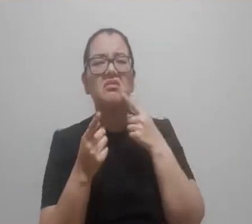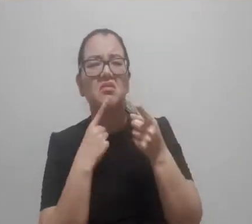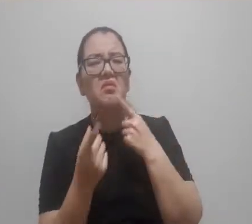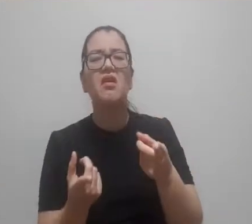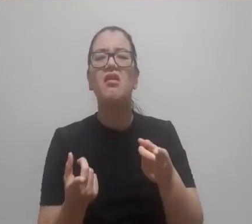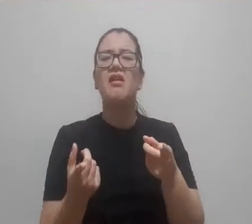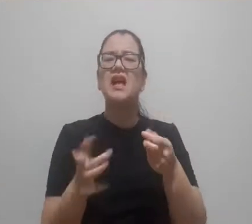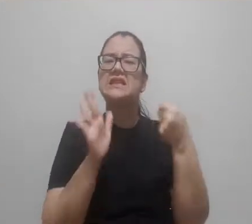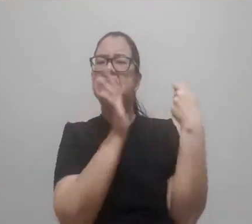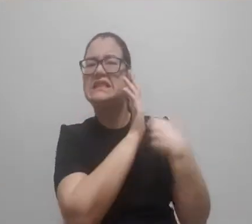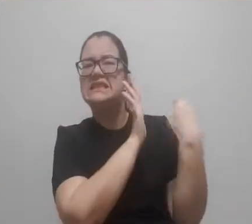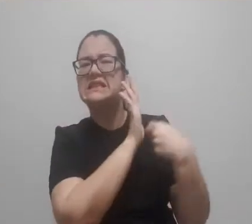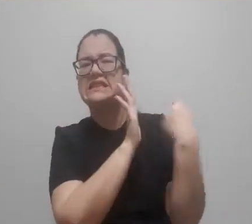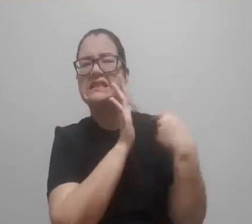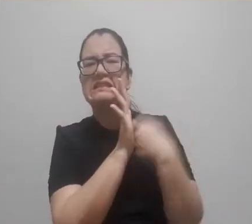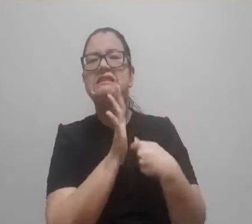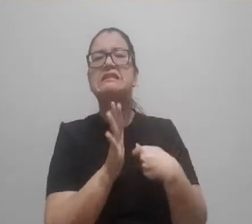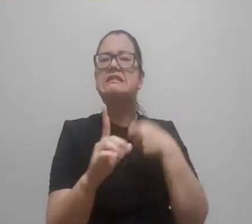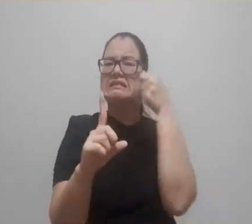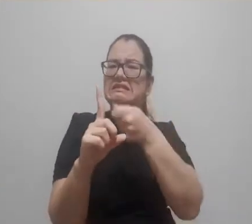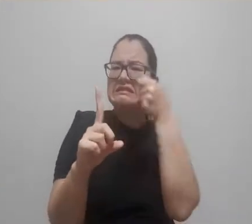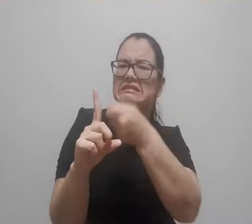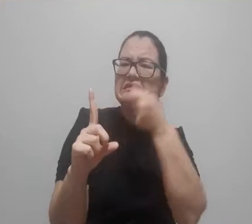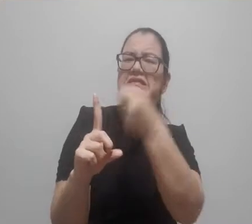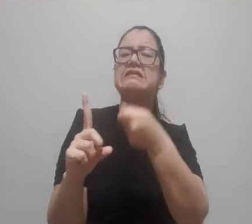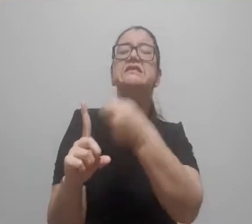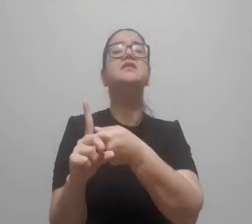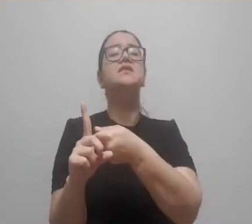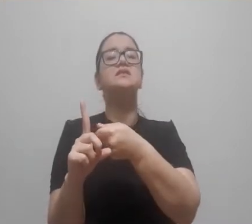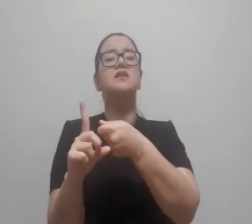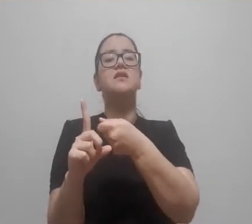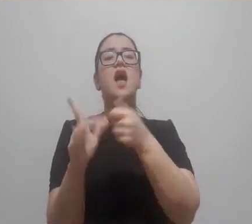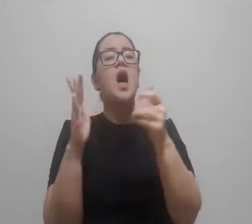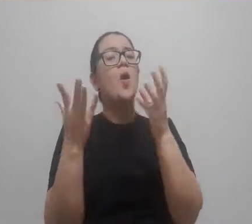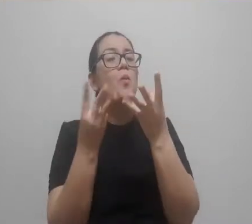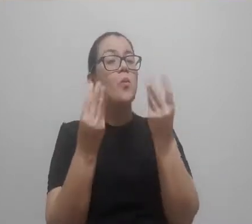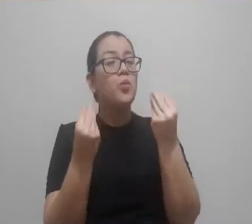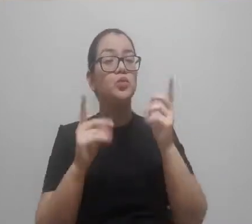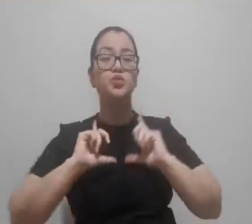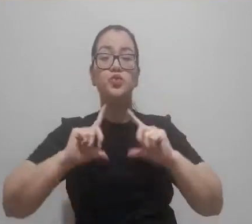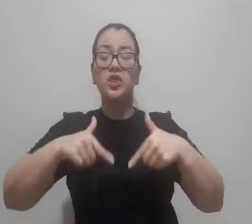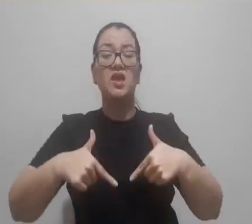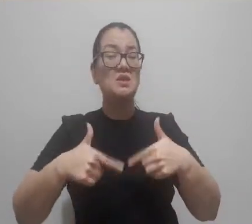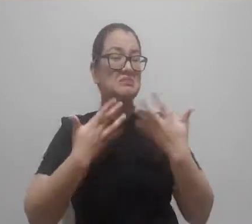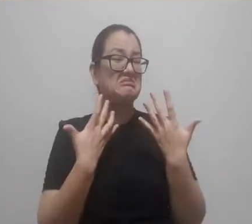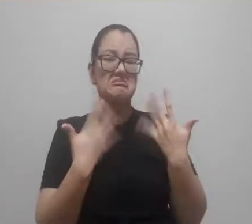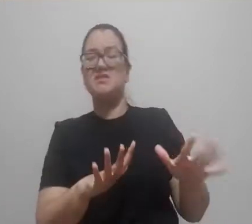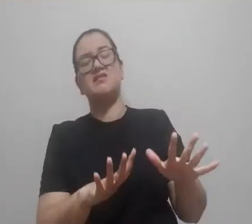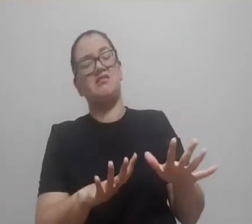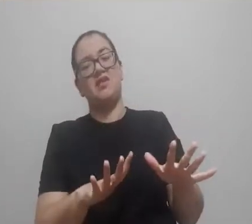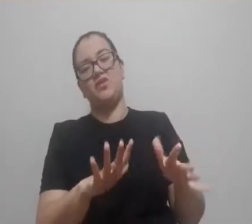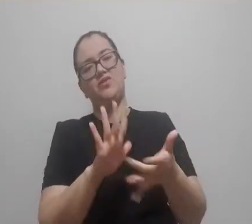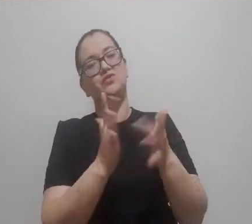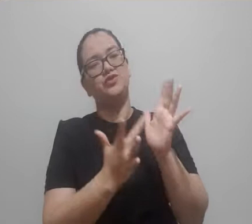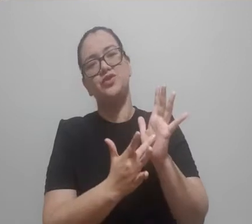muito contrariado, não era aceito por parte dos judeus, especialmente pelos